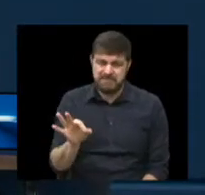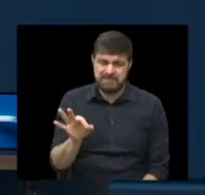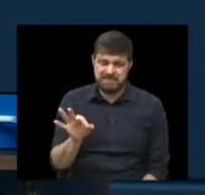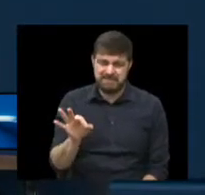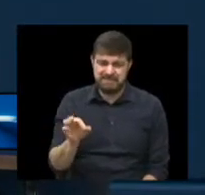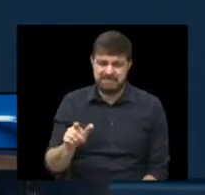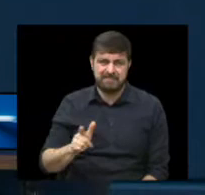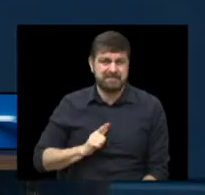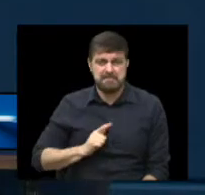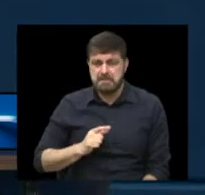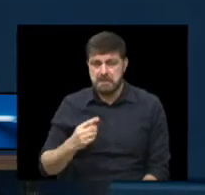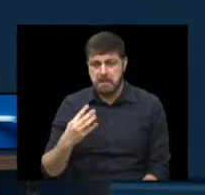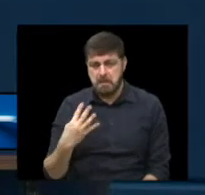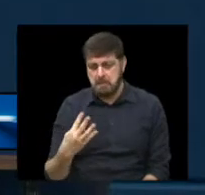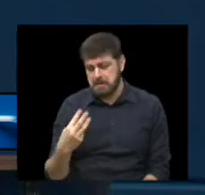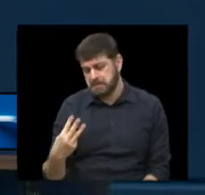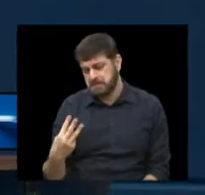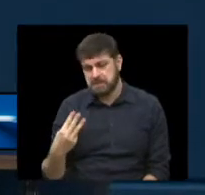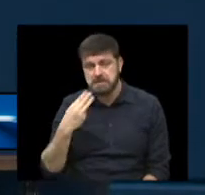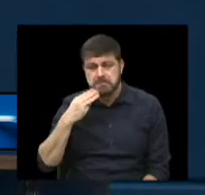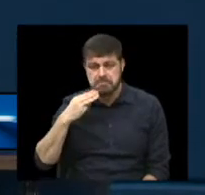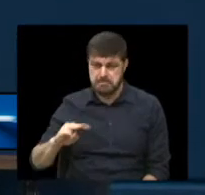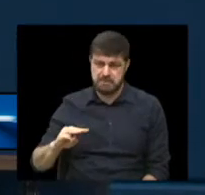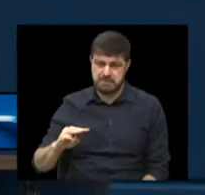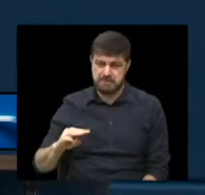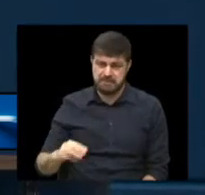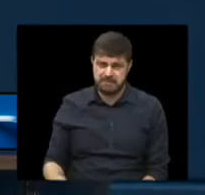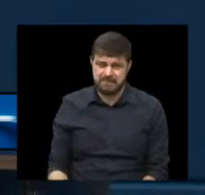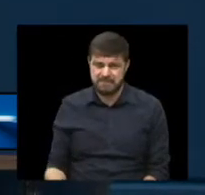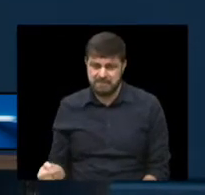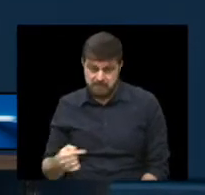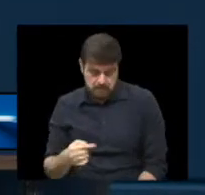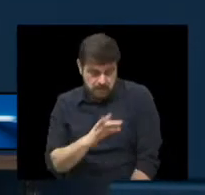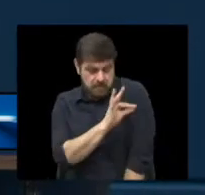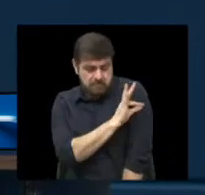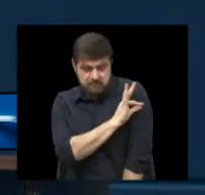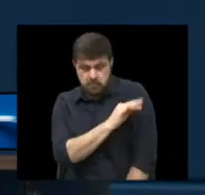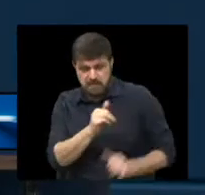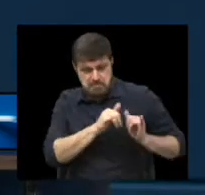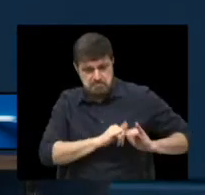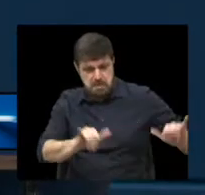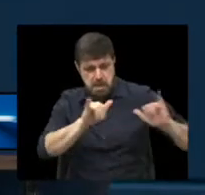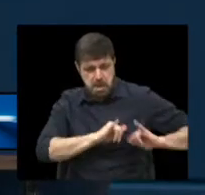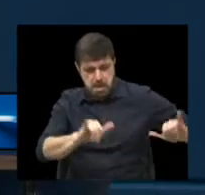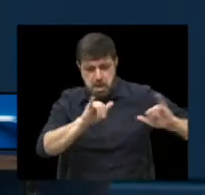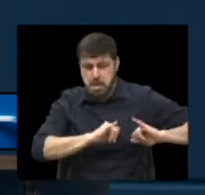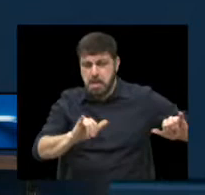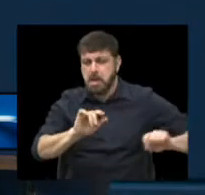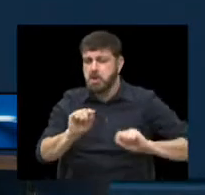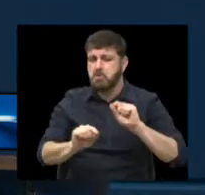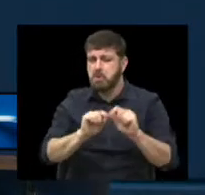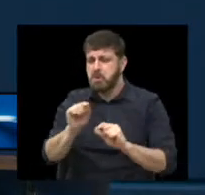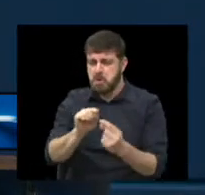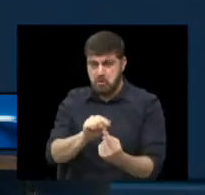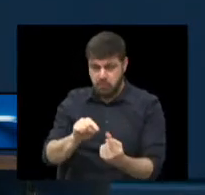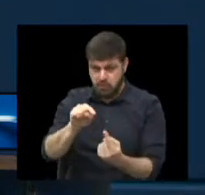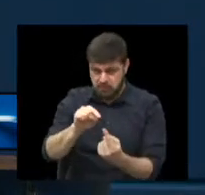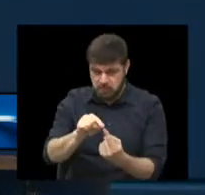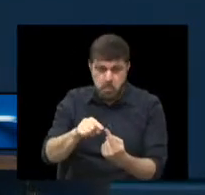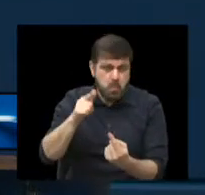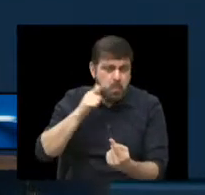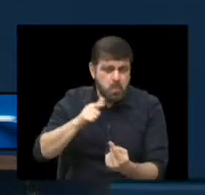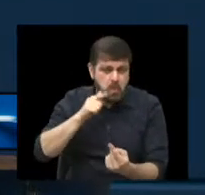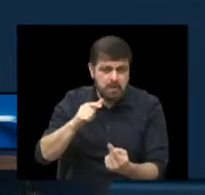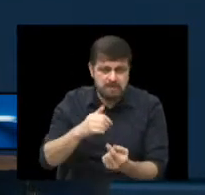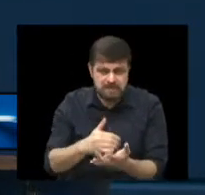equivale a 43 milhões. A Prefeitura tem divulgado que o objetivo é arrecadar